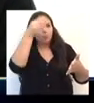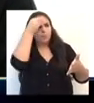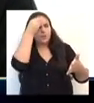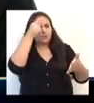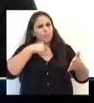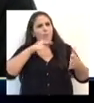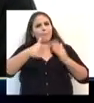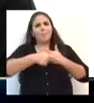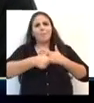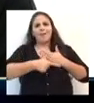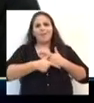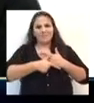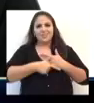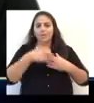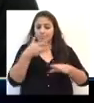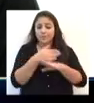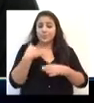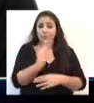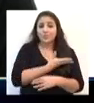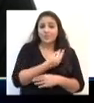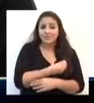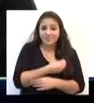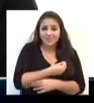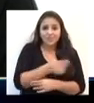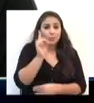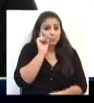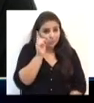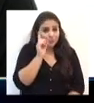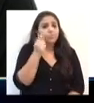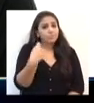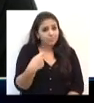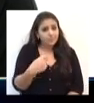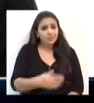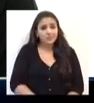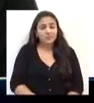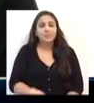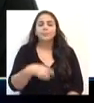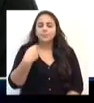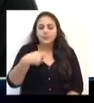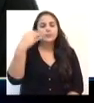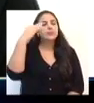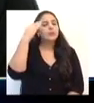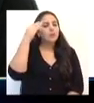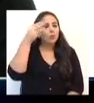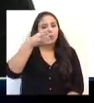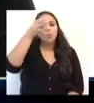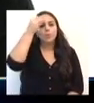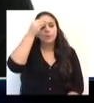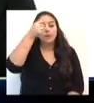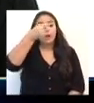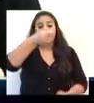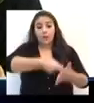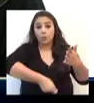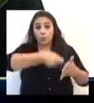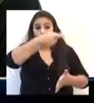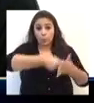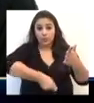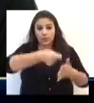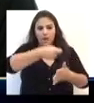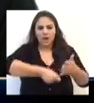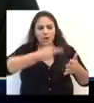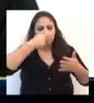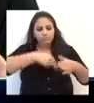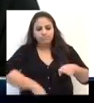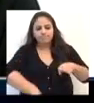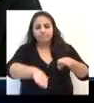faz parte da gente, né? Ela faz parte do nosso cotidiano. Então é muito importante entender que a luta primeiro que é uma luta por